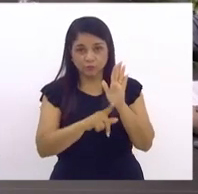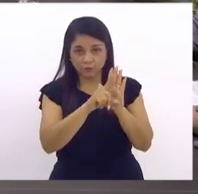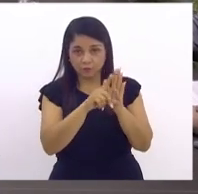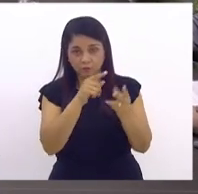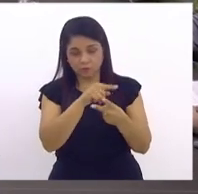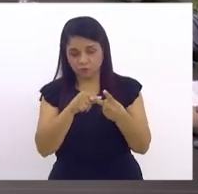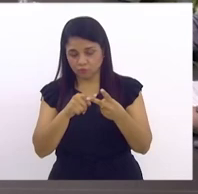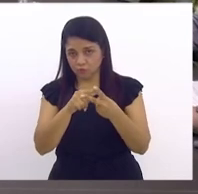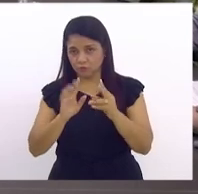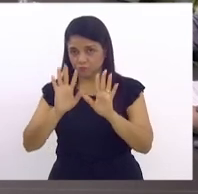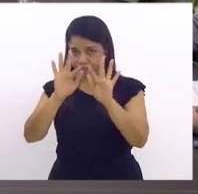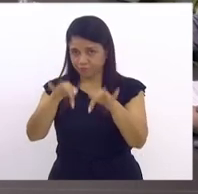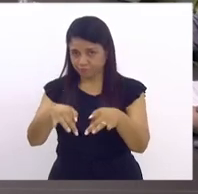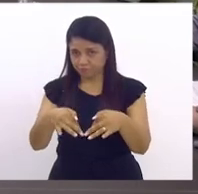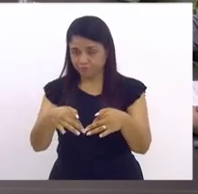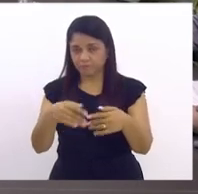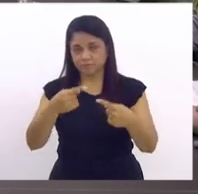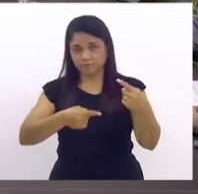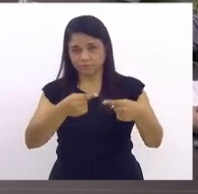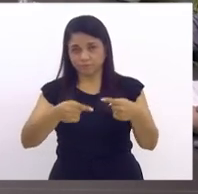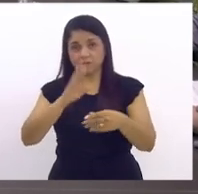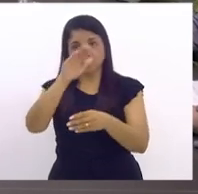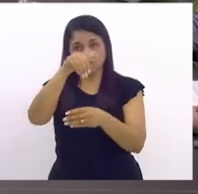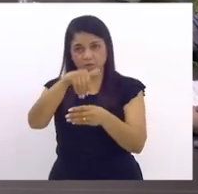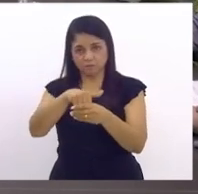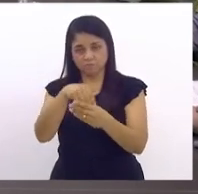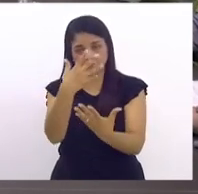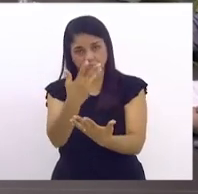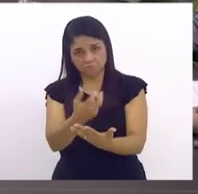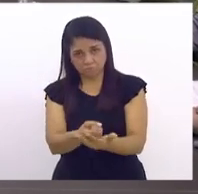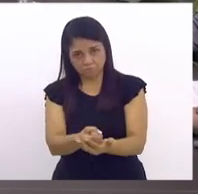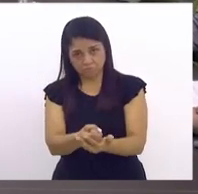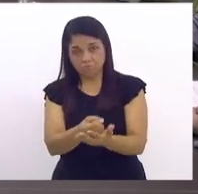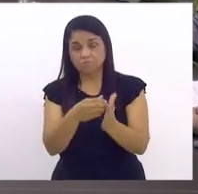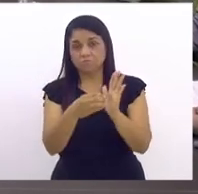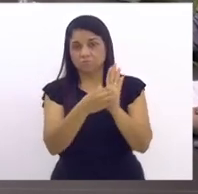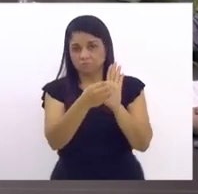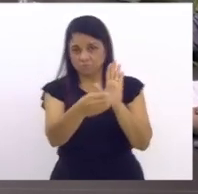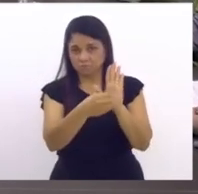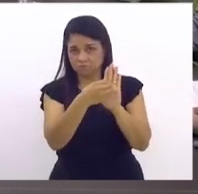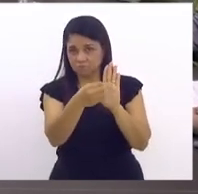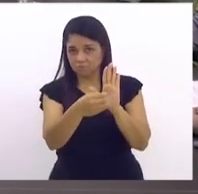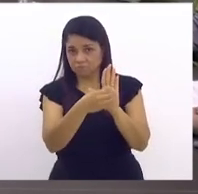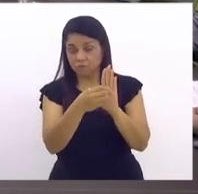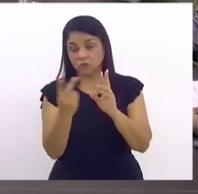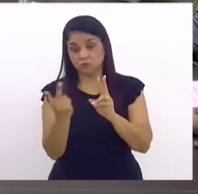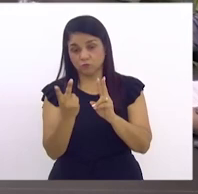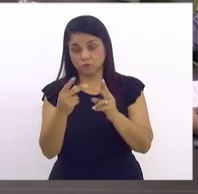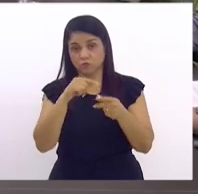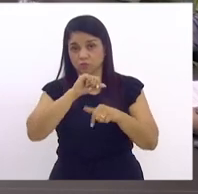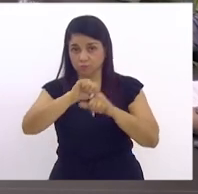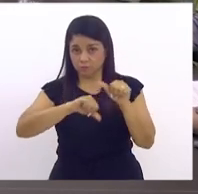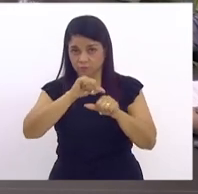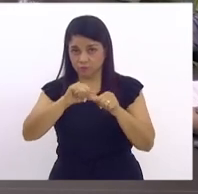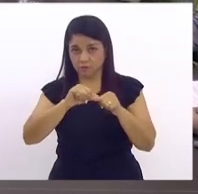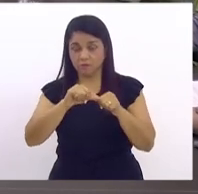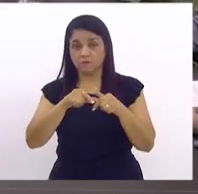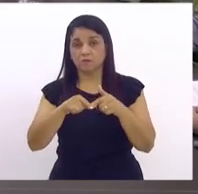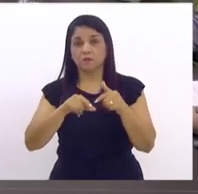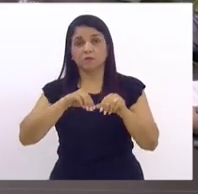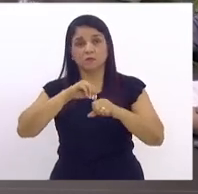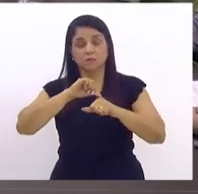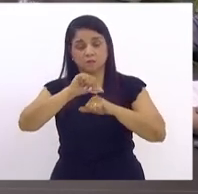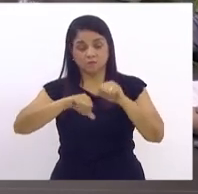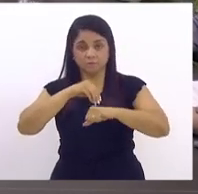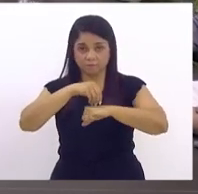discussão de ambos os projetos, em votação, os senhores que aprovam os pareceres alterados dos relatores pela transformação e